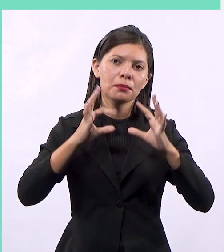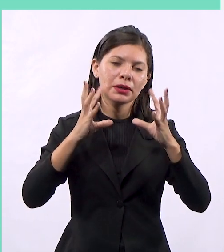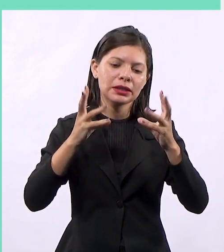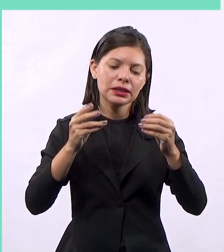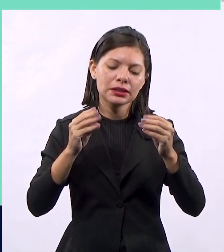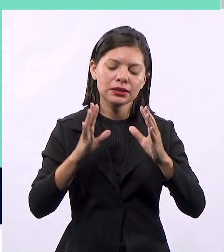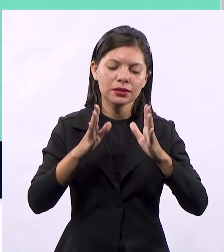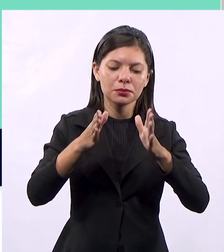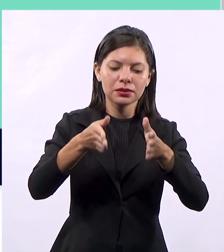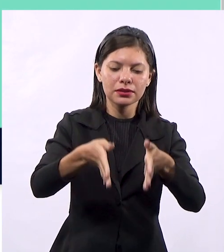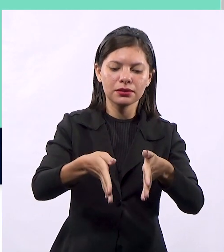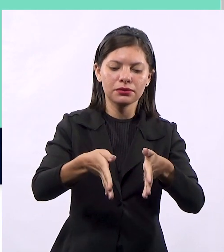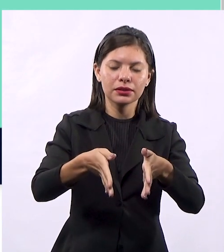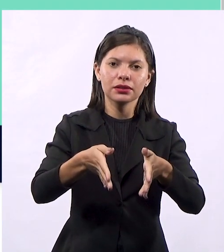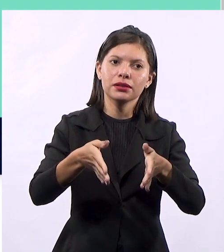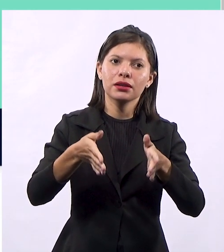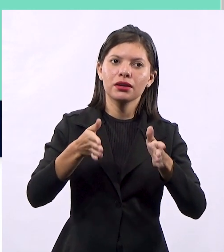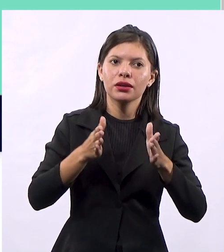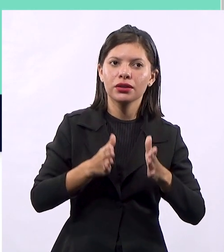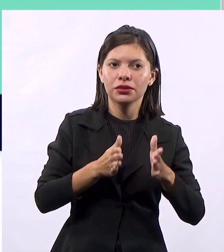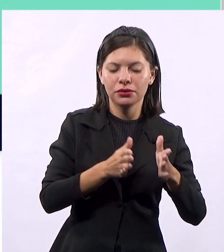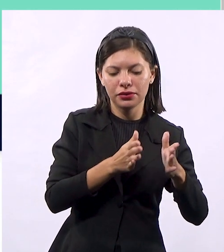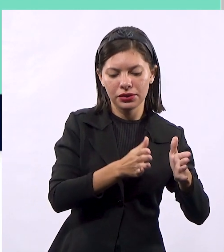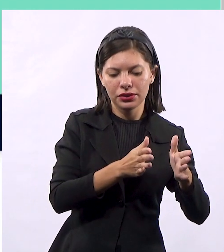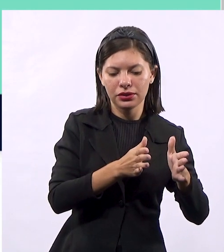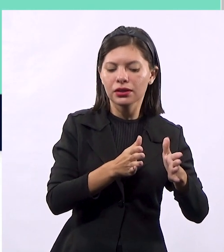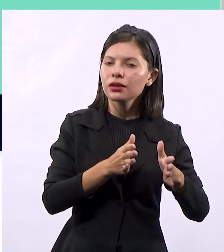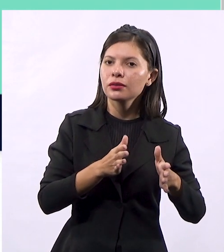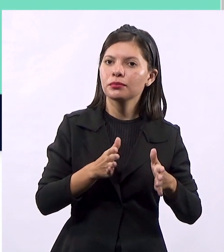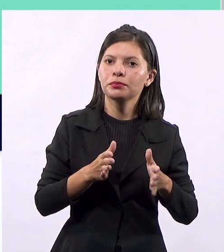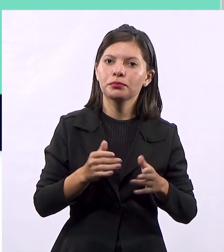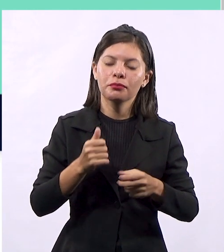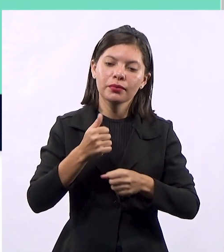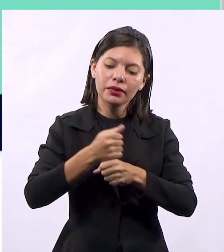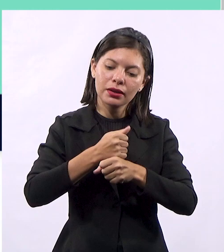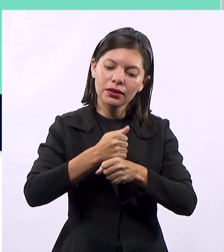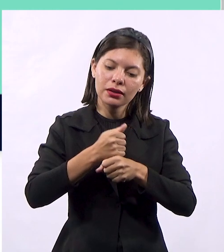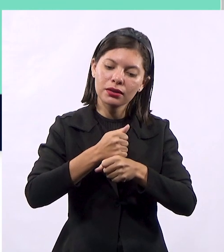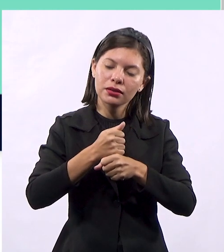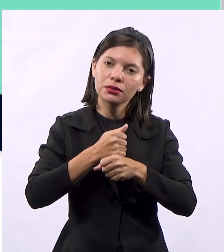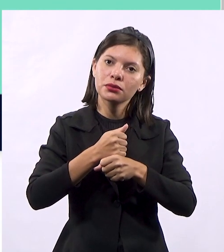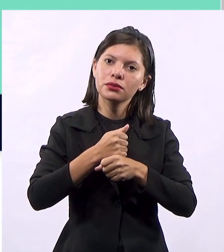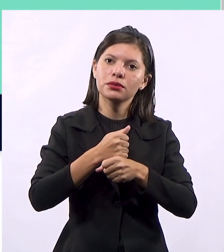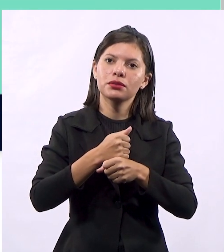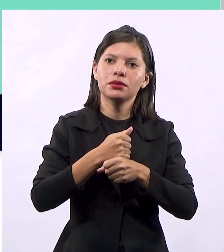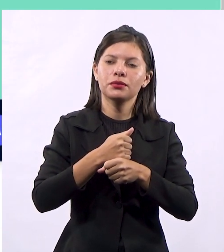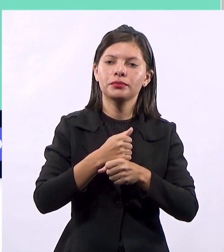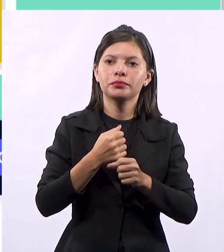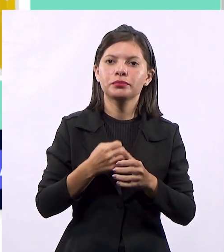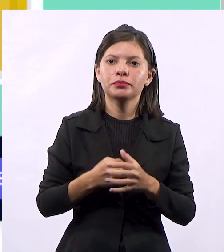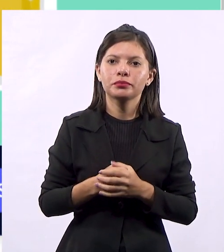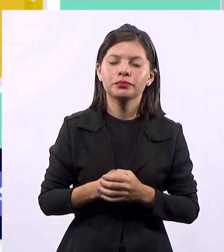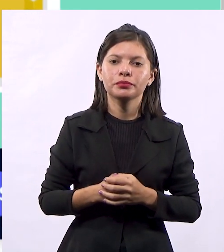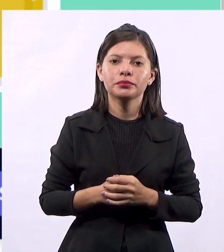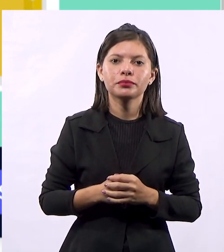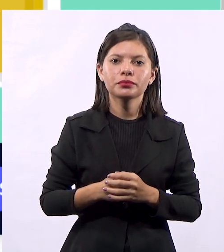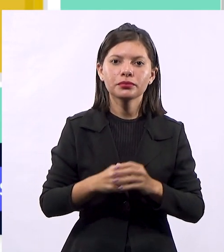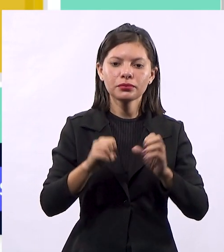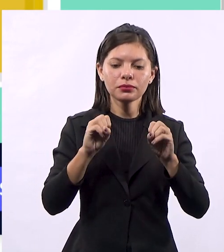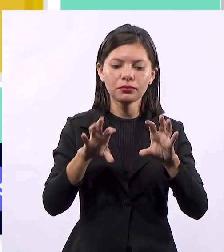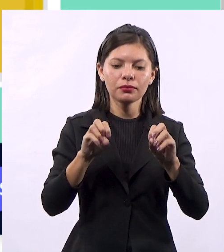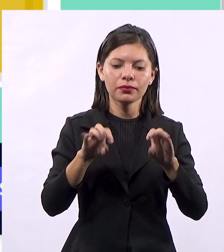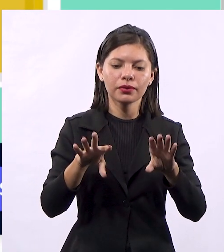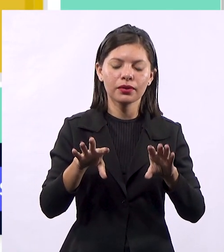específicas desses componentes, que vão estar divididos em anos iniciais e anos